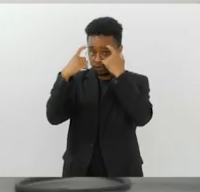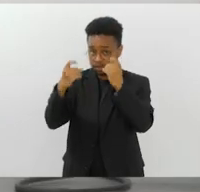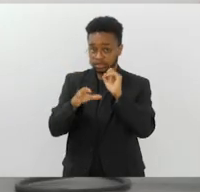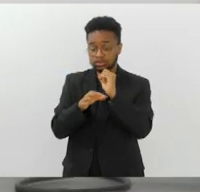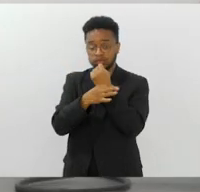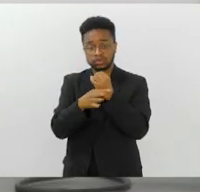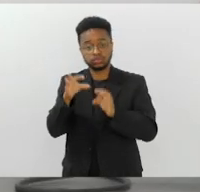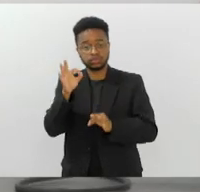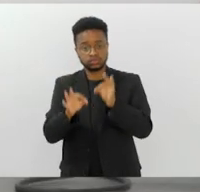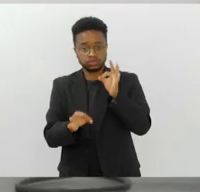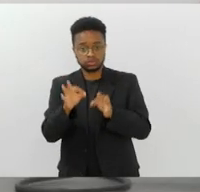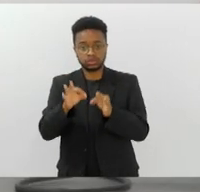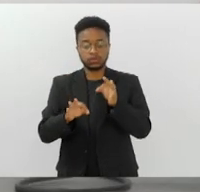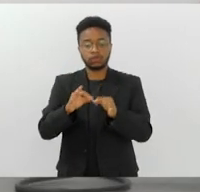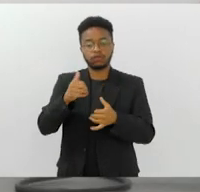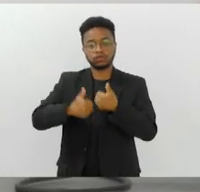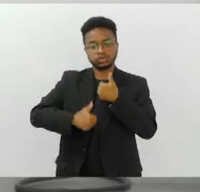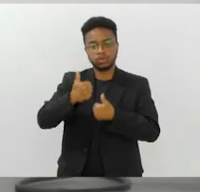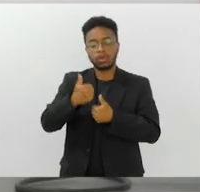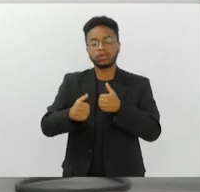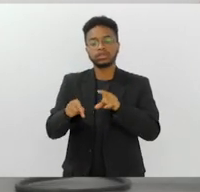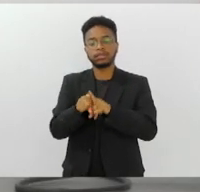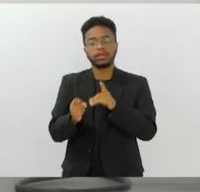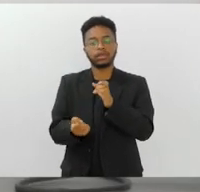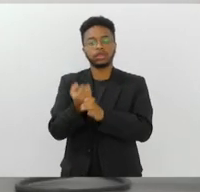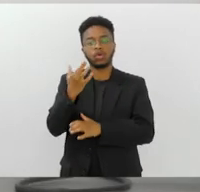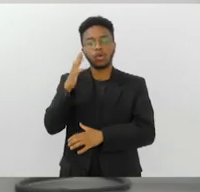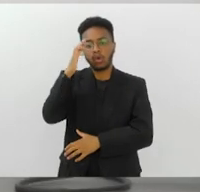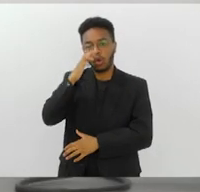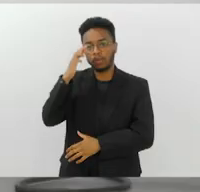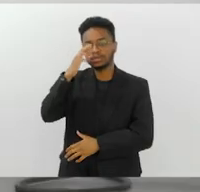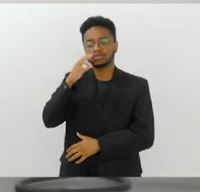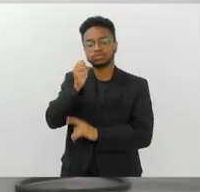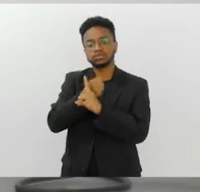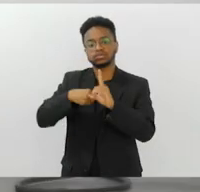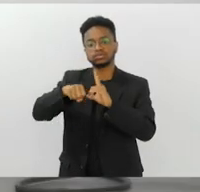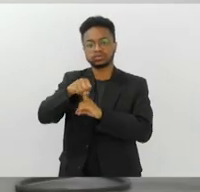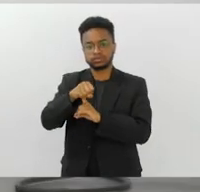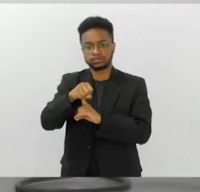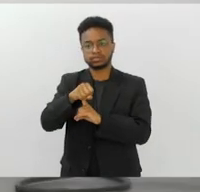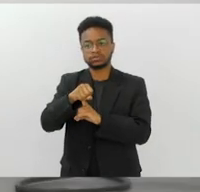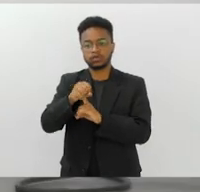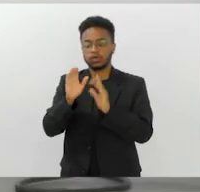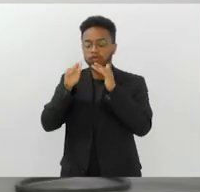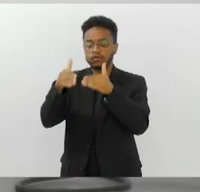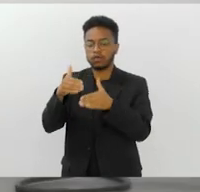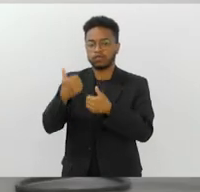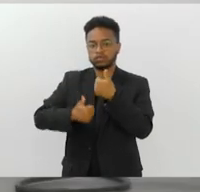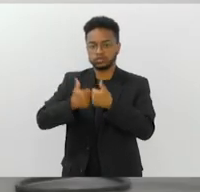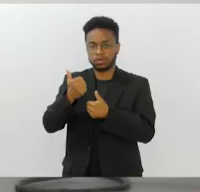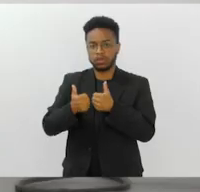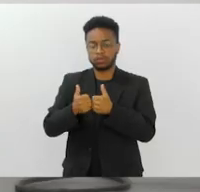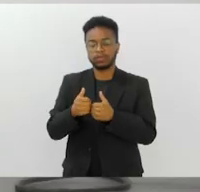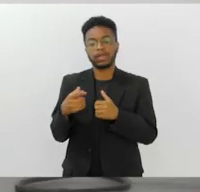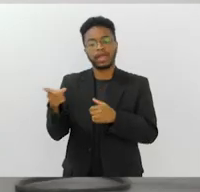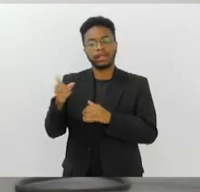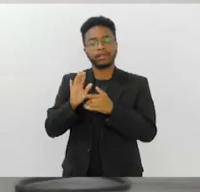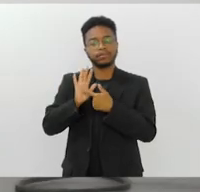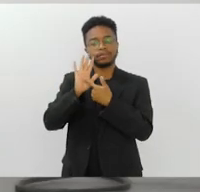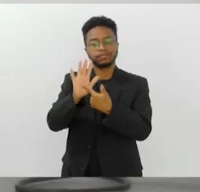e Justiça no futebol e fundadora do Observatório social do futebol ela vai